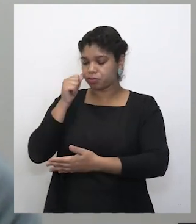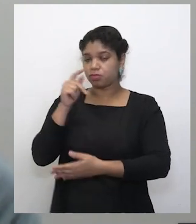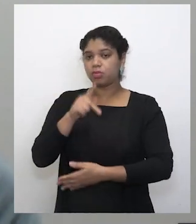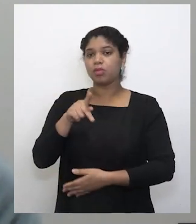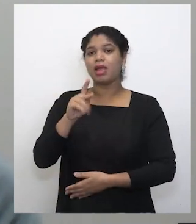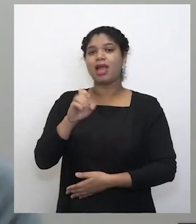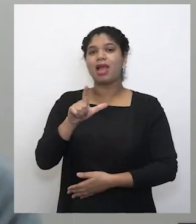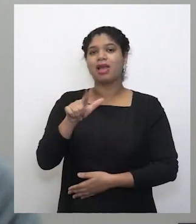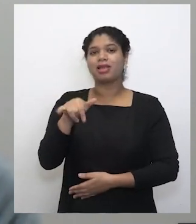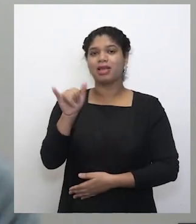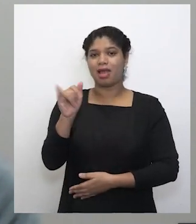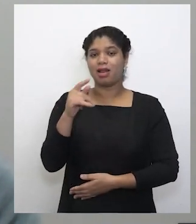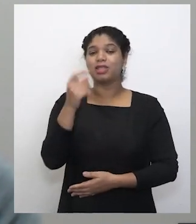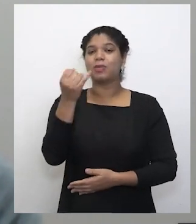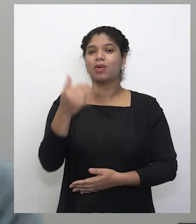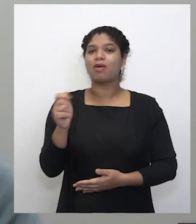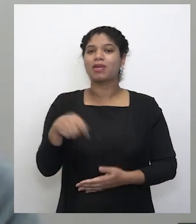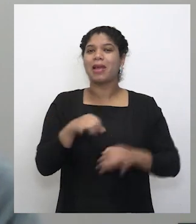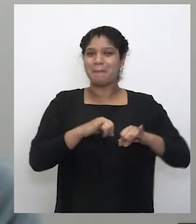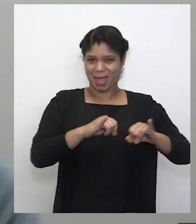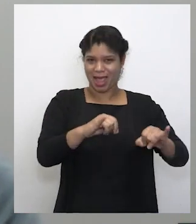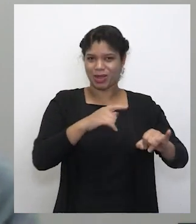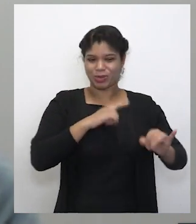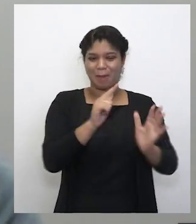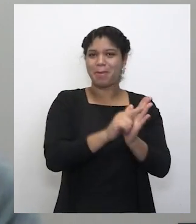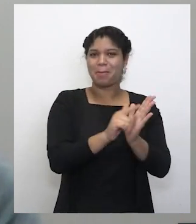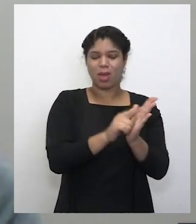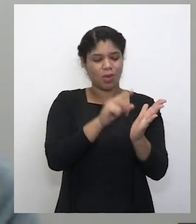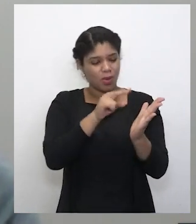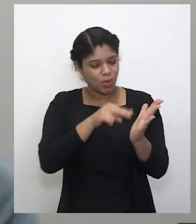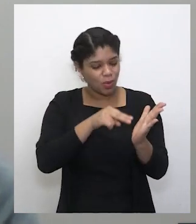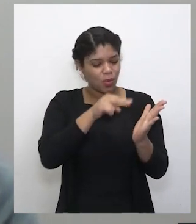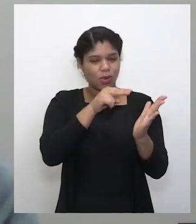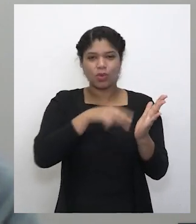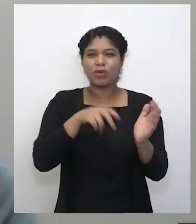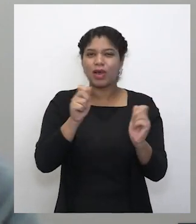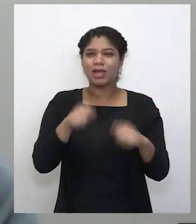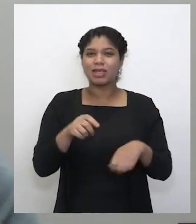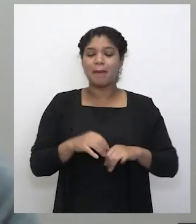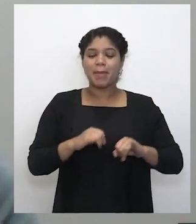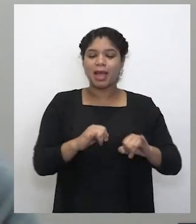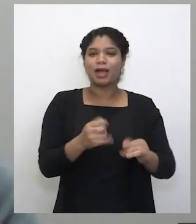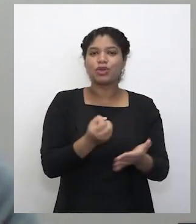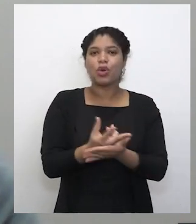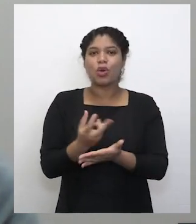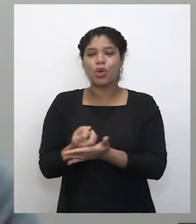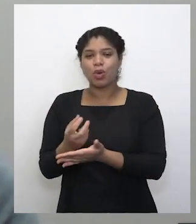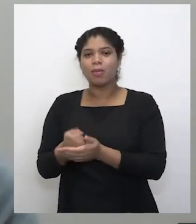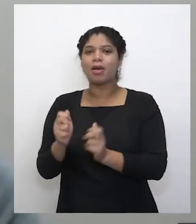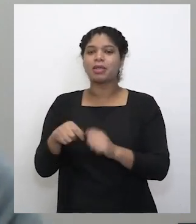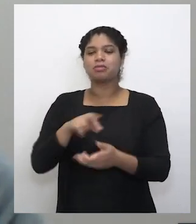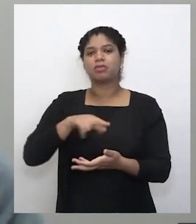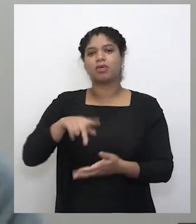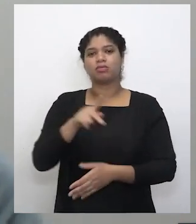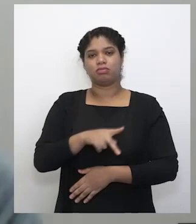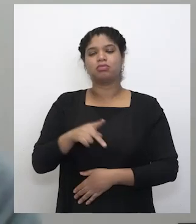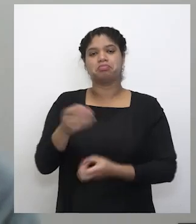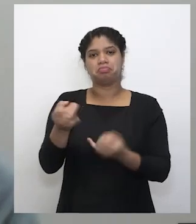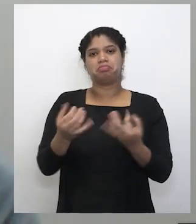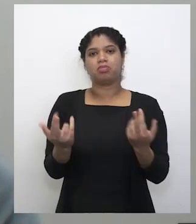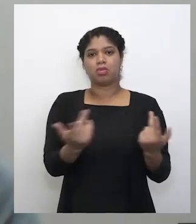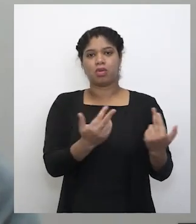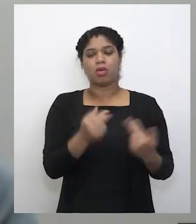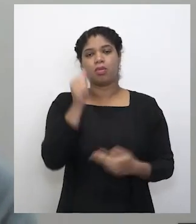supermercado, situações, problemas, fazer o mercadinho. Eu vi muitos professores comentando assim também. A